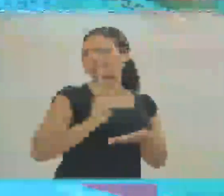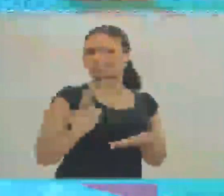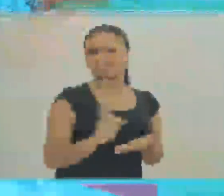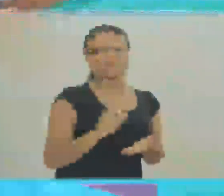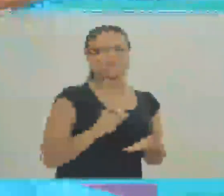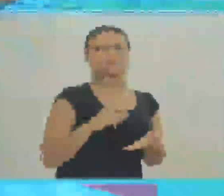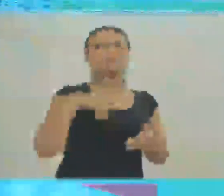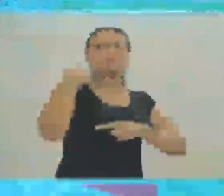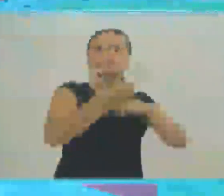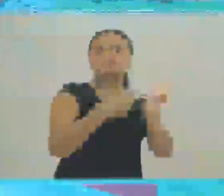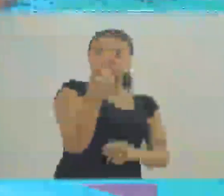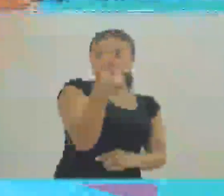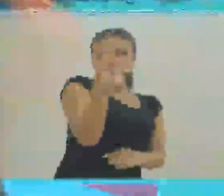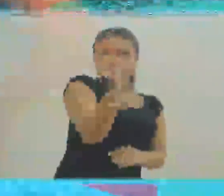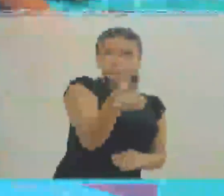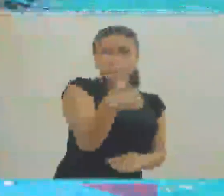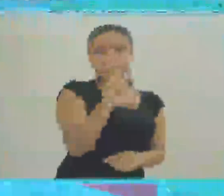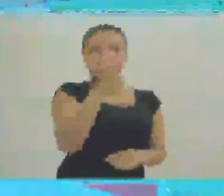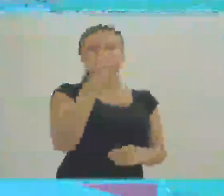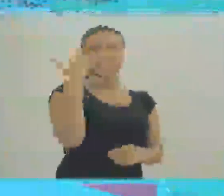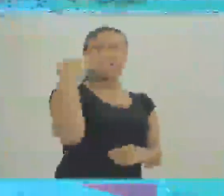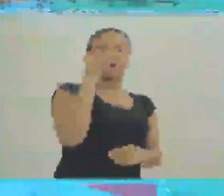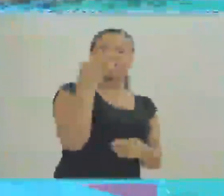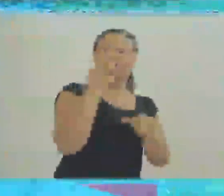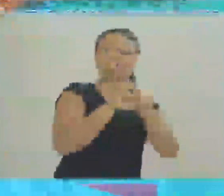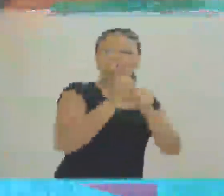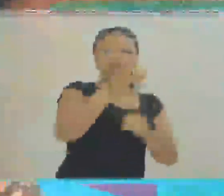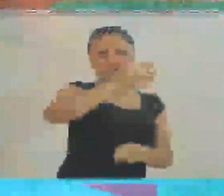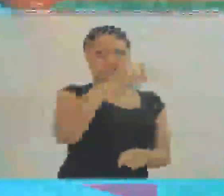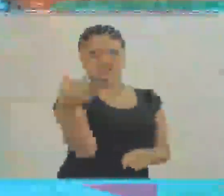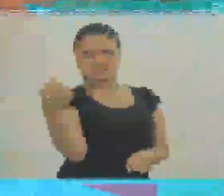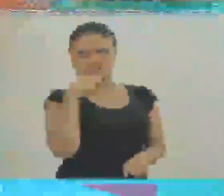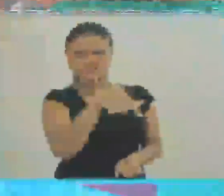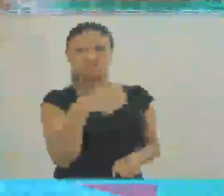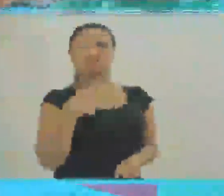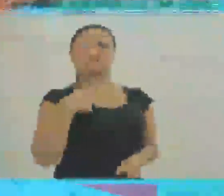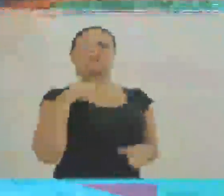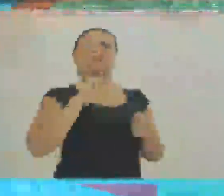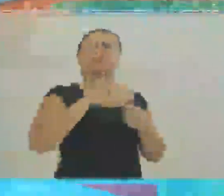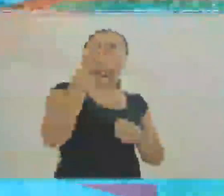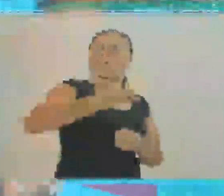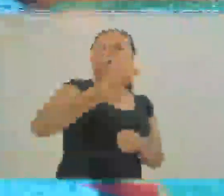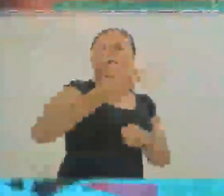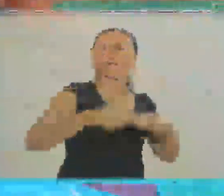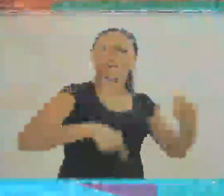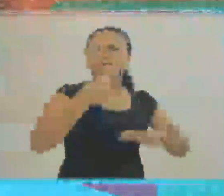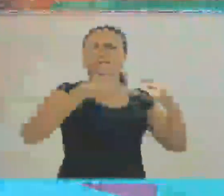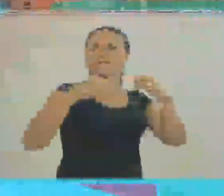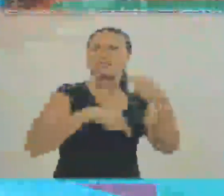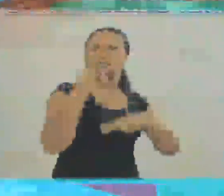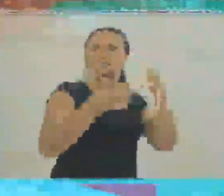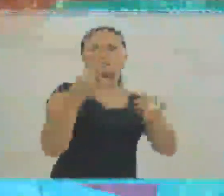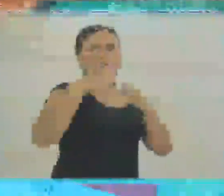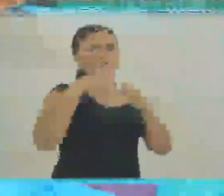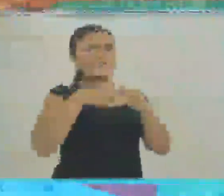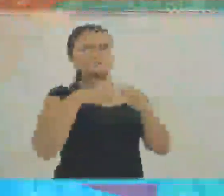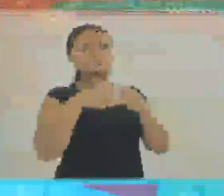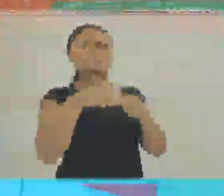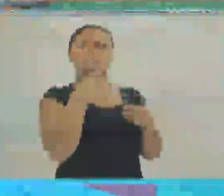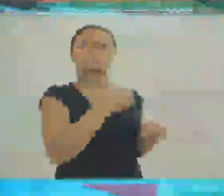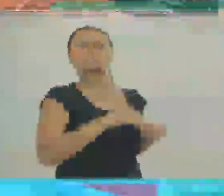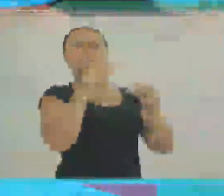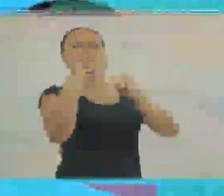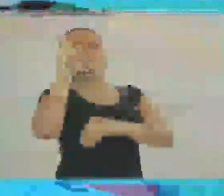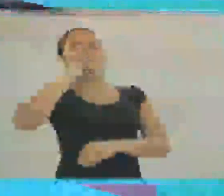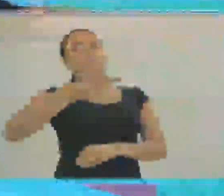16 anos, no ano de 96, fiz minha quarta e última cirurgia e ali meu médico recomendou a natação como